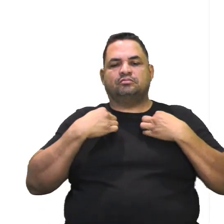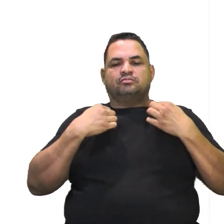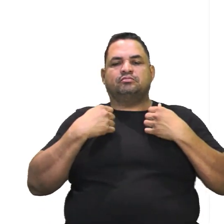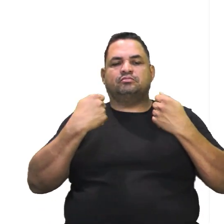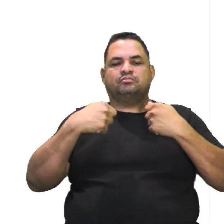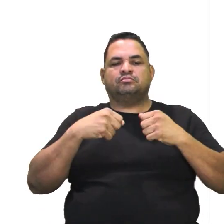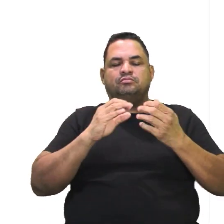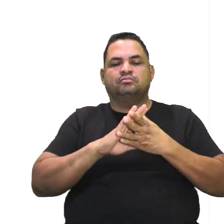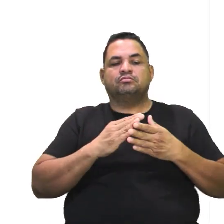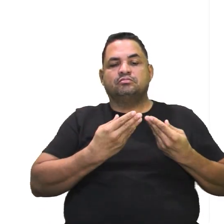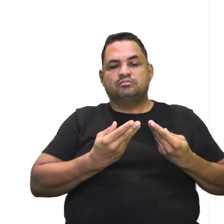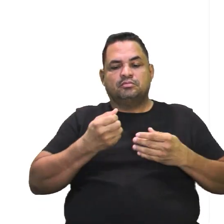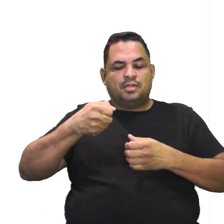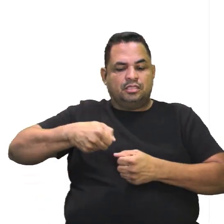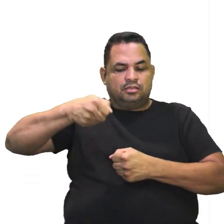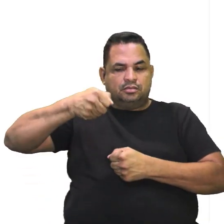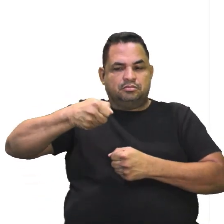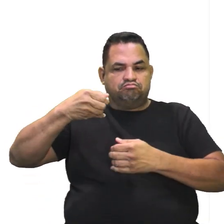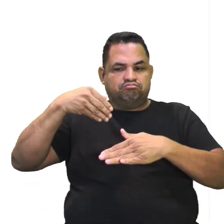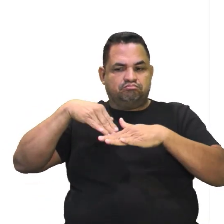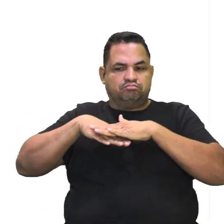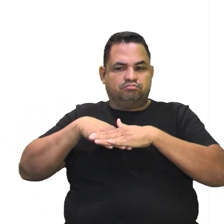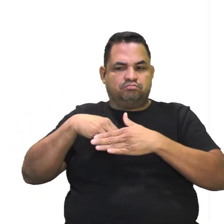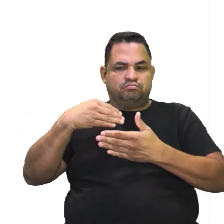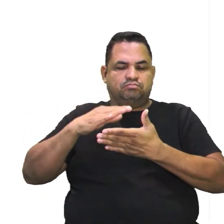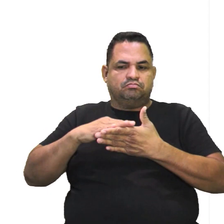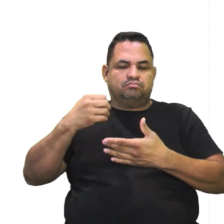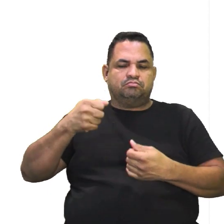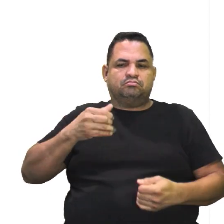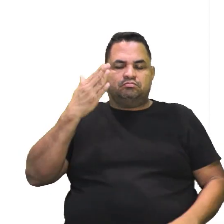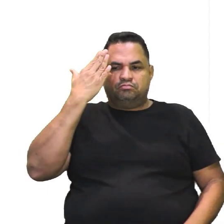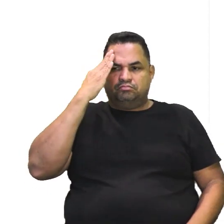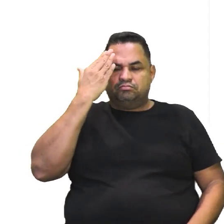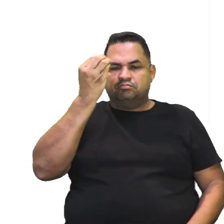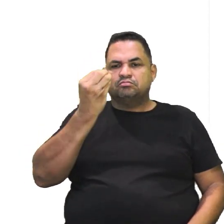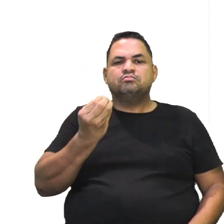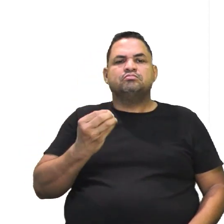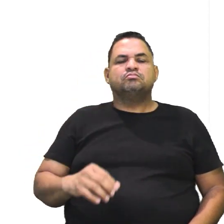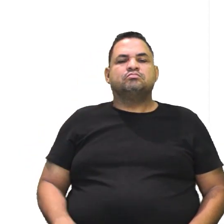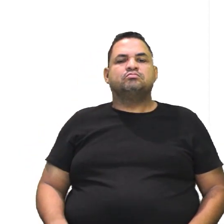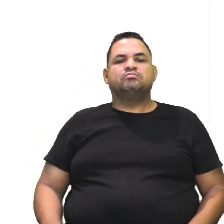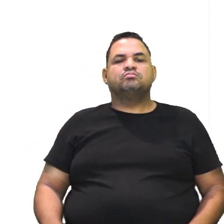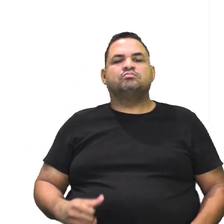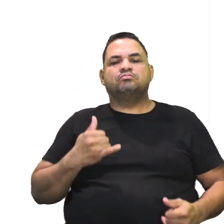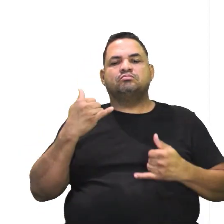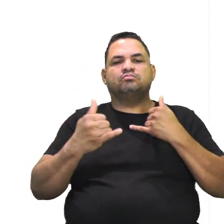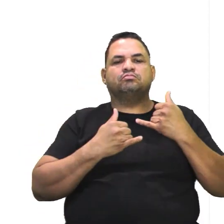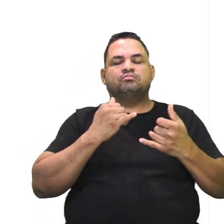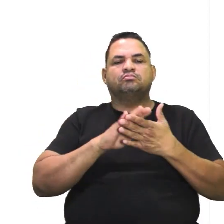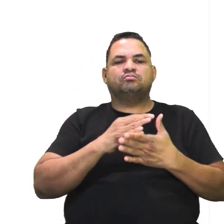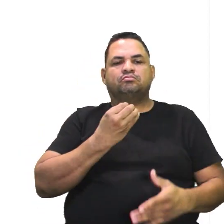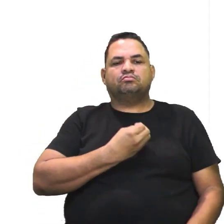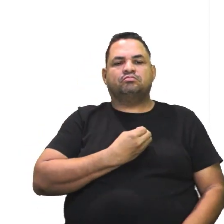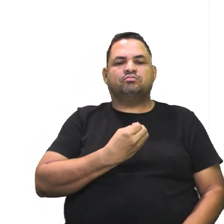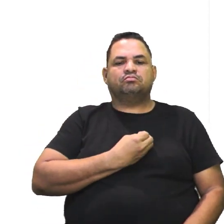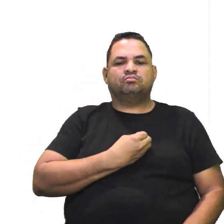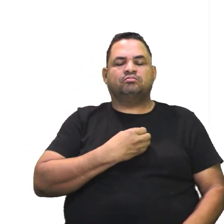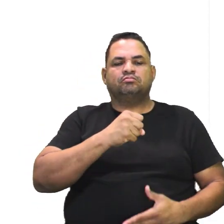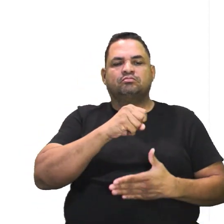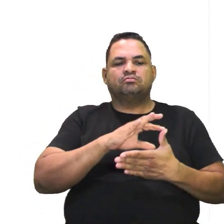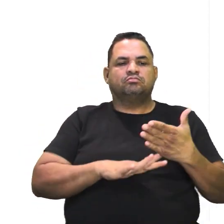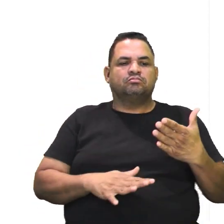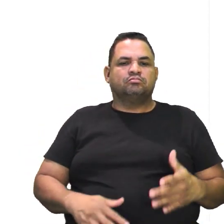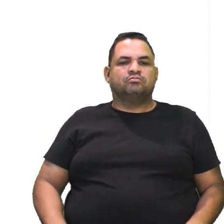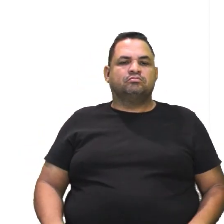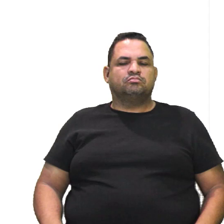essa pessoa poderá levar? Então vamos imaginar aqui, vamos entender aqui, ó, brincando com os números dessa